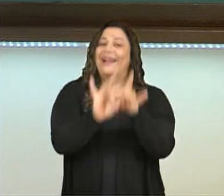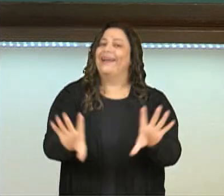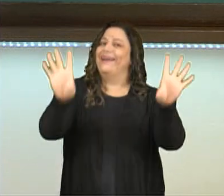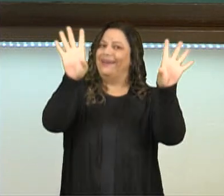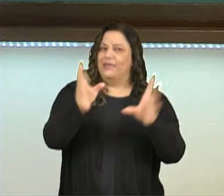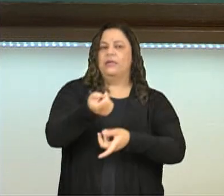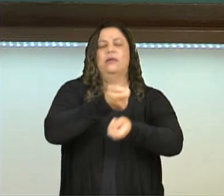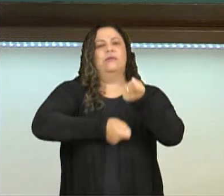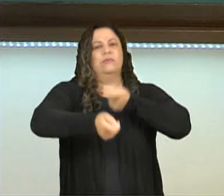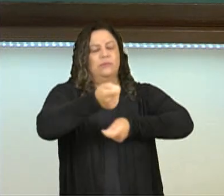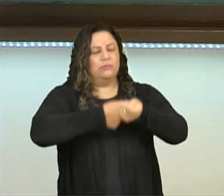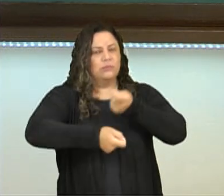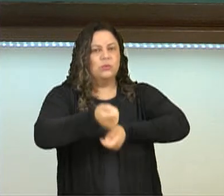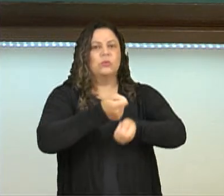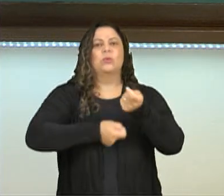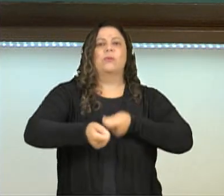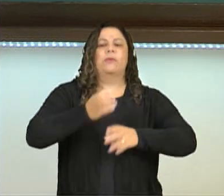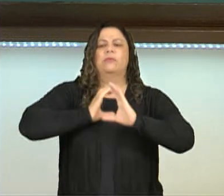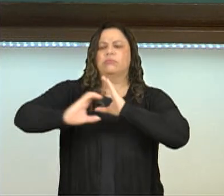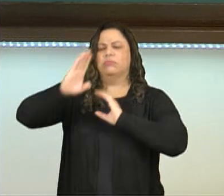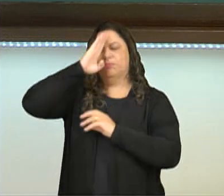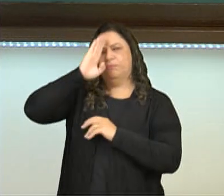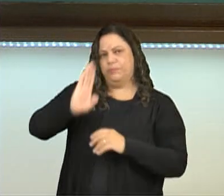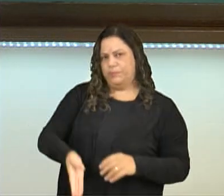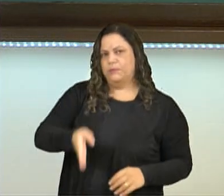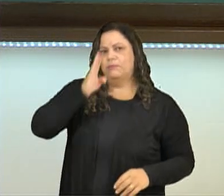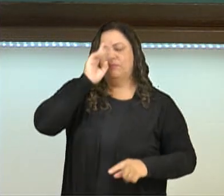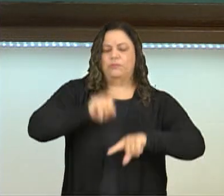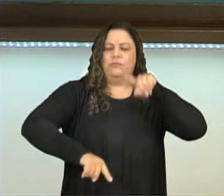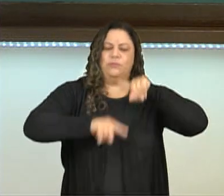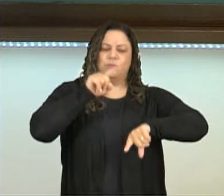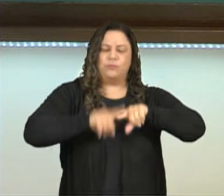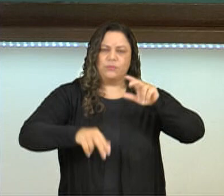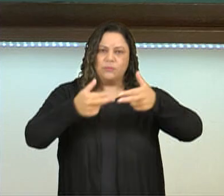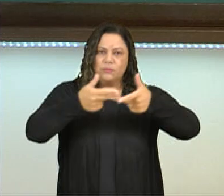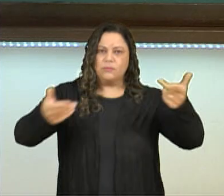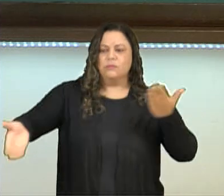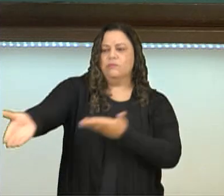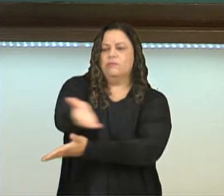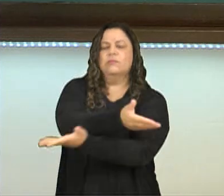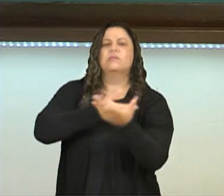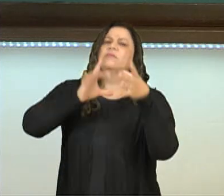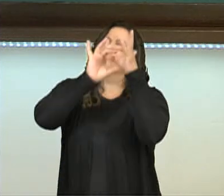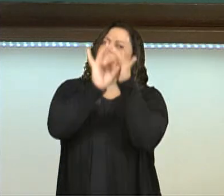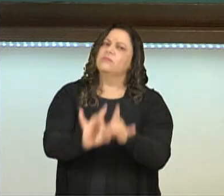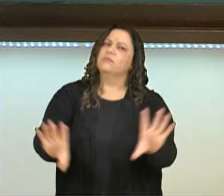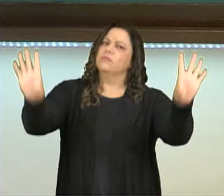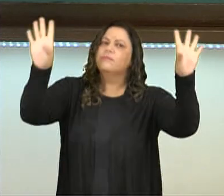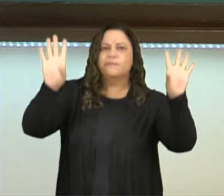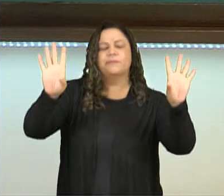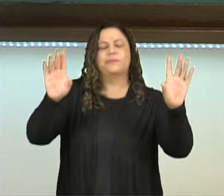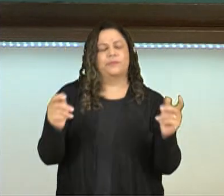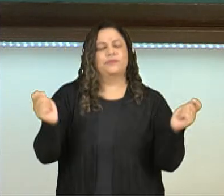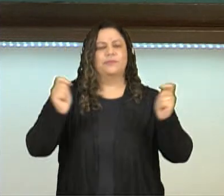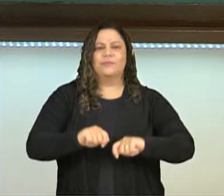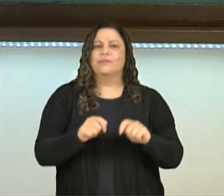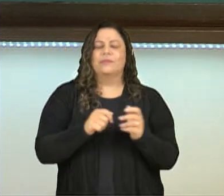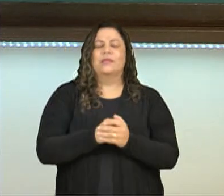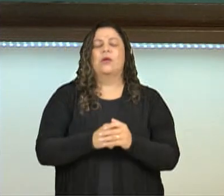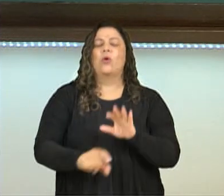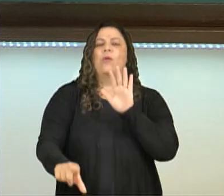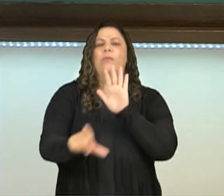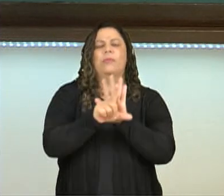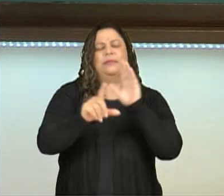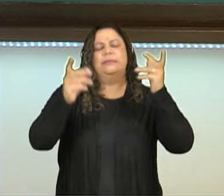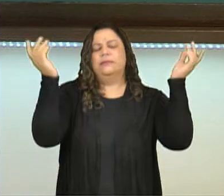livre comércio, nós temos uma comunicação direta entre produtos, há uma circulação livre, como o próprio nome já diz, é livre